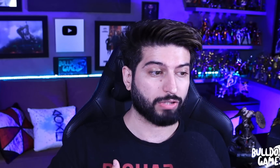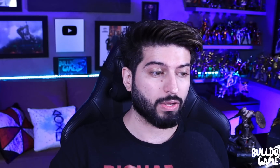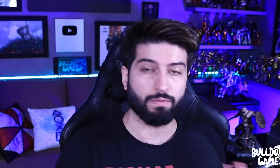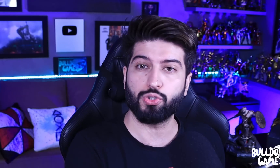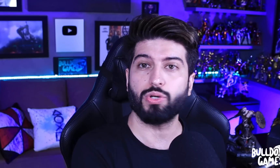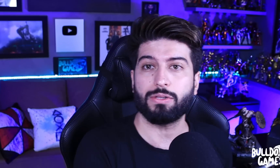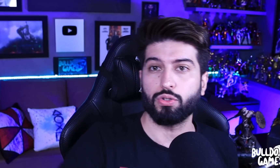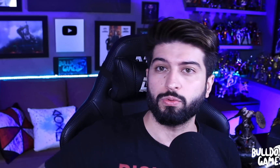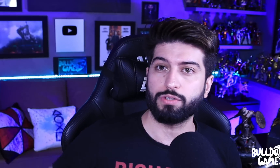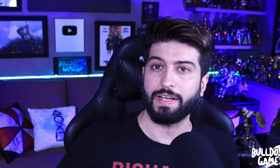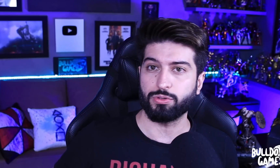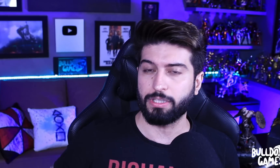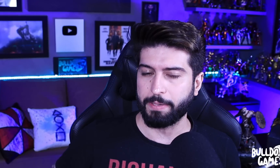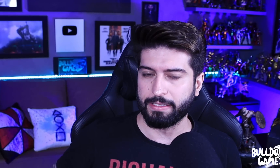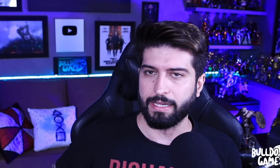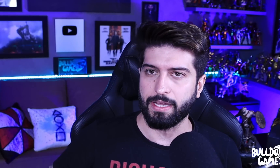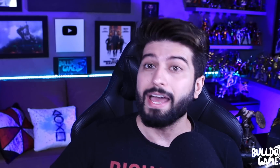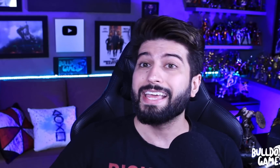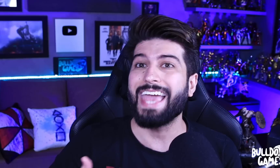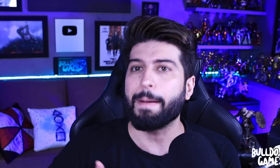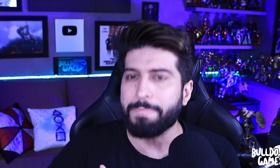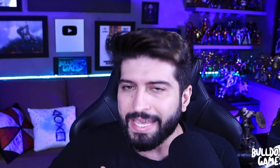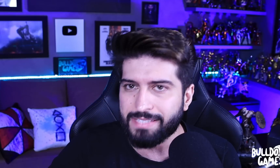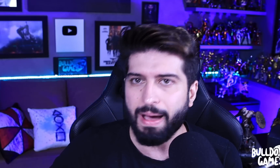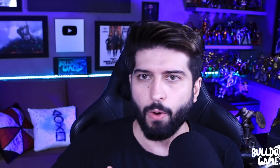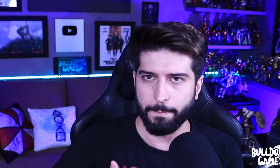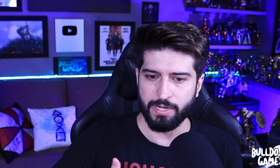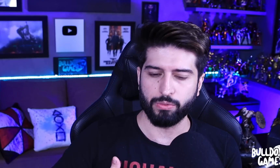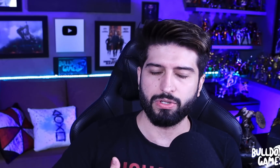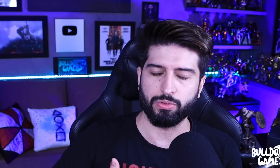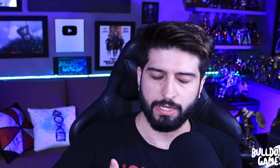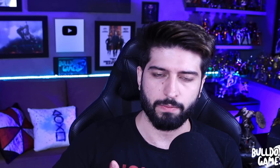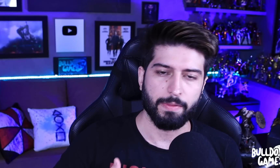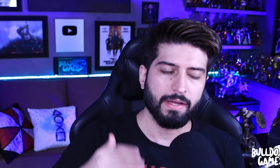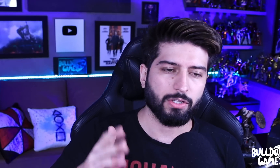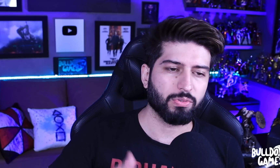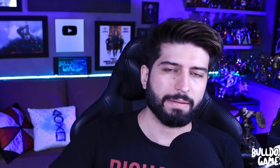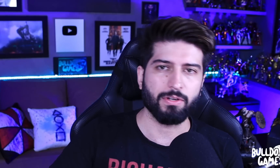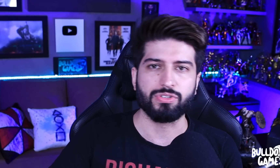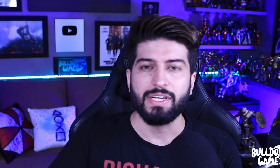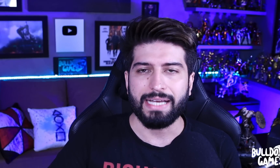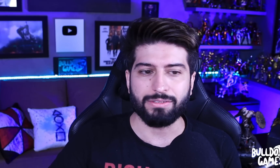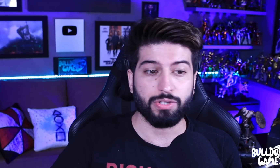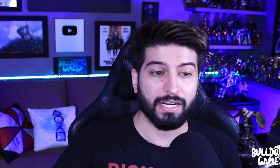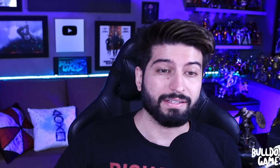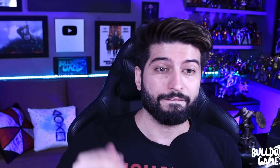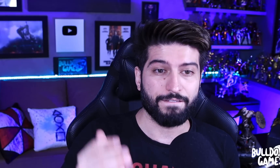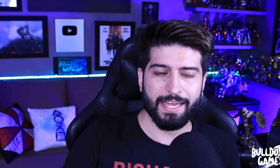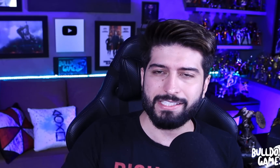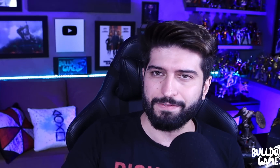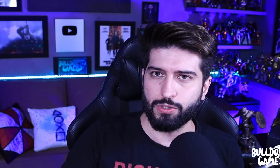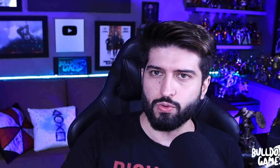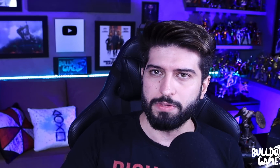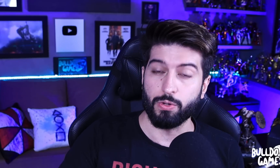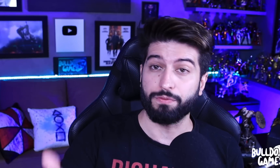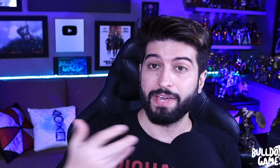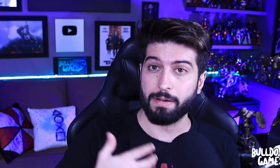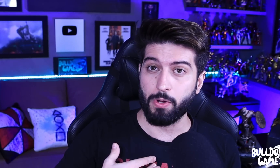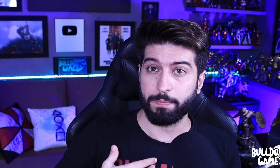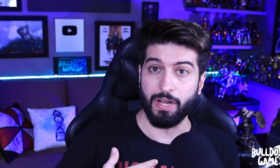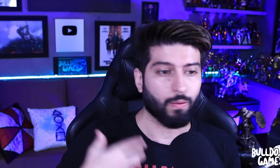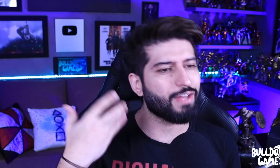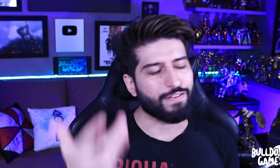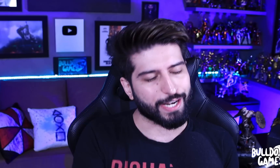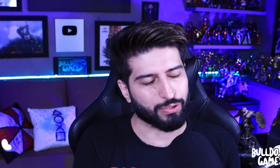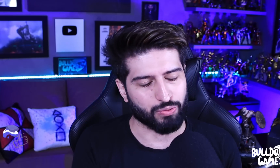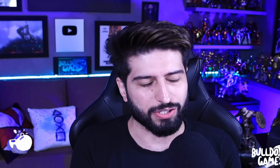Agora que eu não tenho, eu vou julgar todo mundo que faz uso da pirataria, que é a mesma opinião do que eu tenho. Então, meus amigos, caso tu queira ver esse vídeo comigo, ver